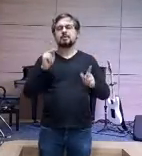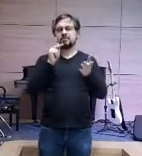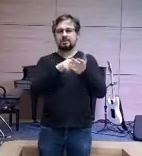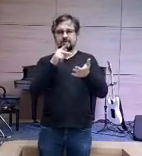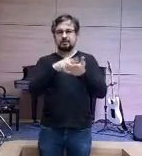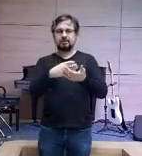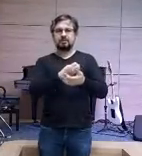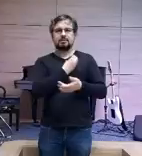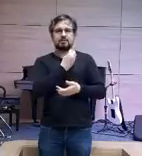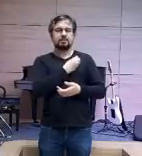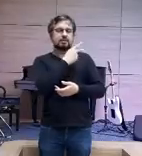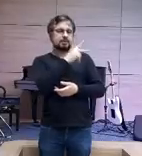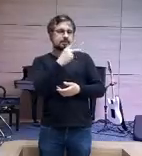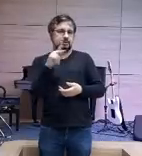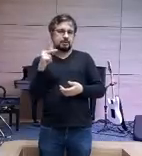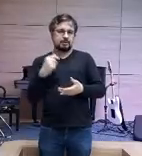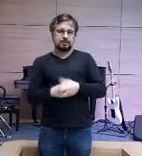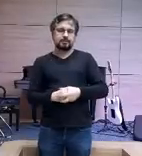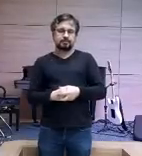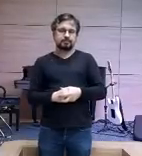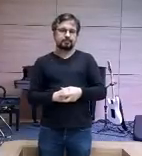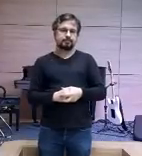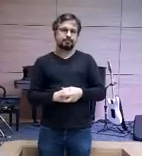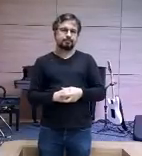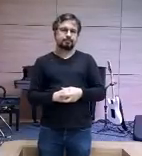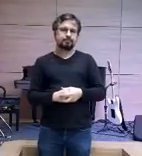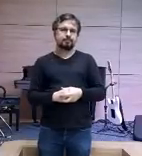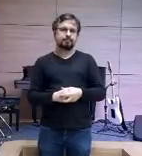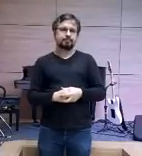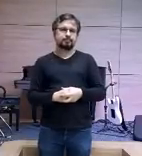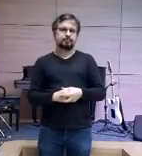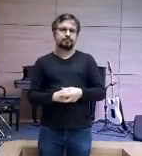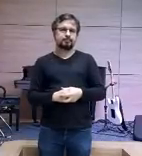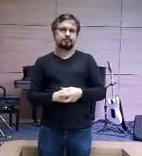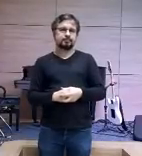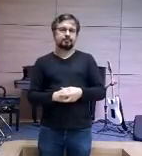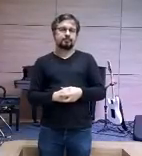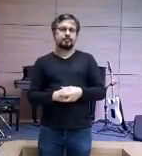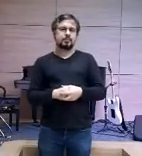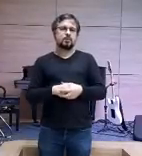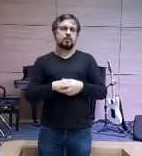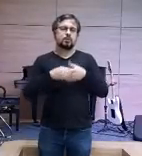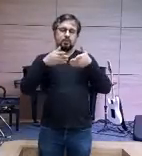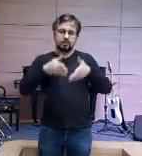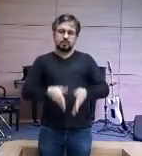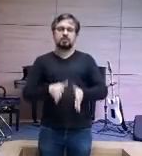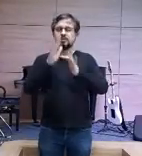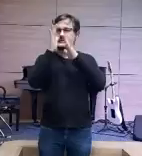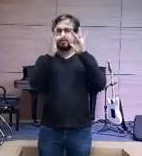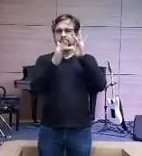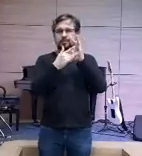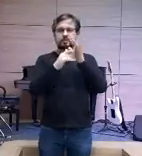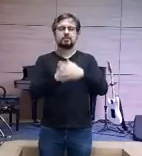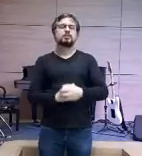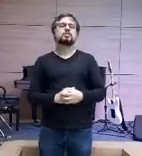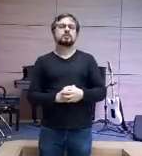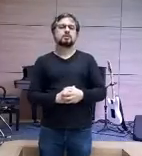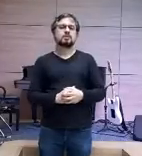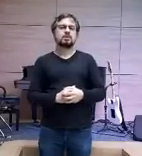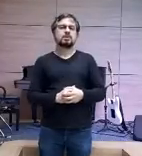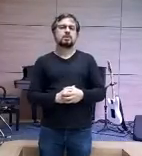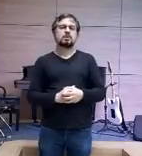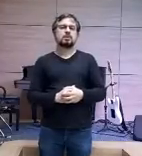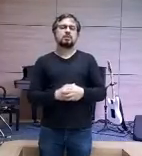vidas E aí e o Natal e